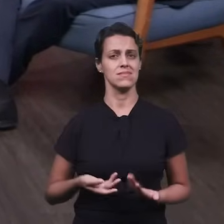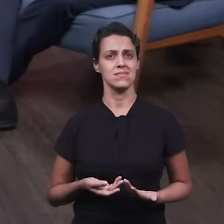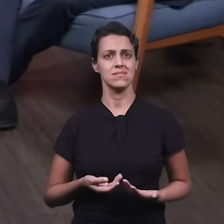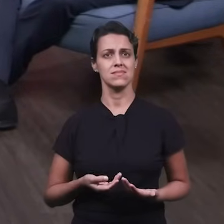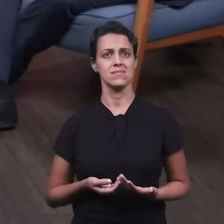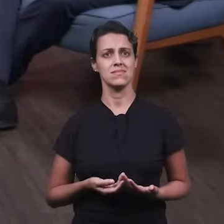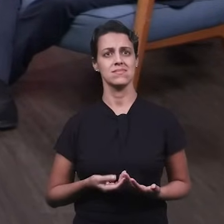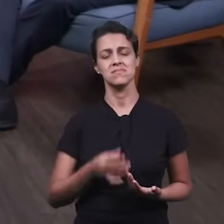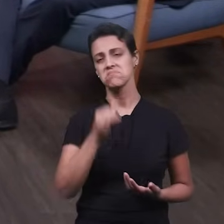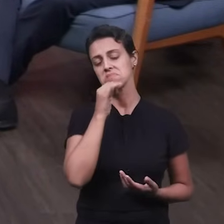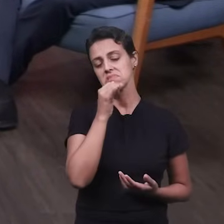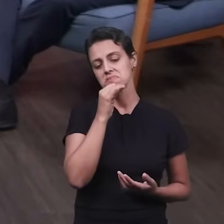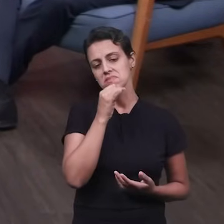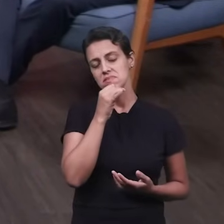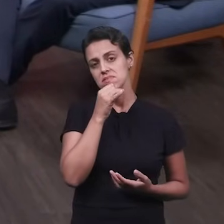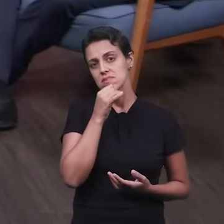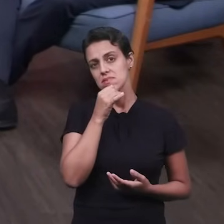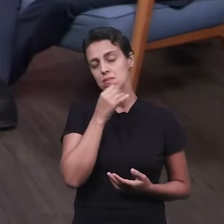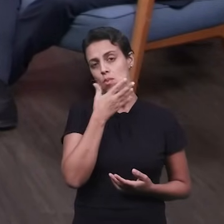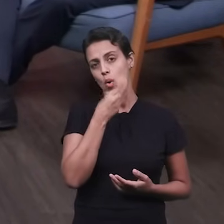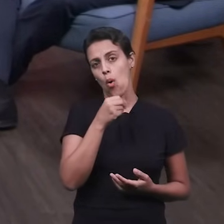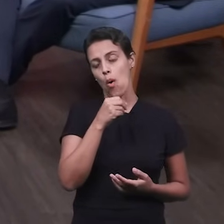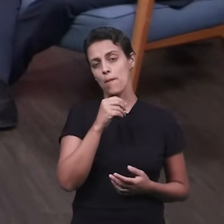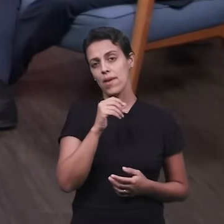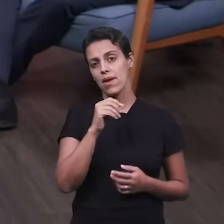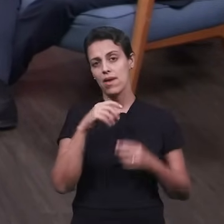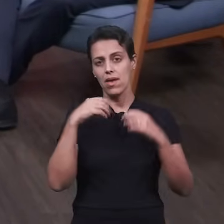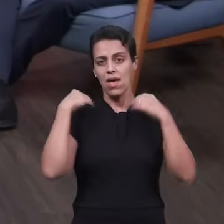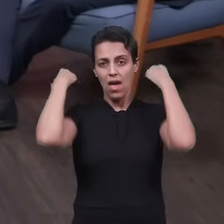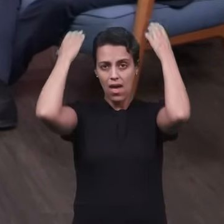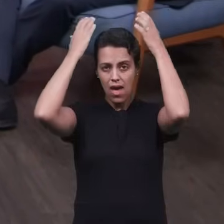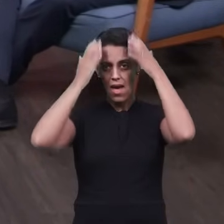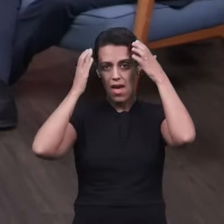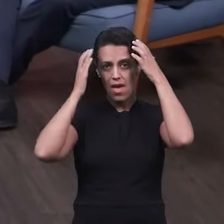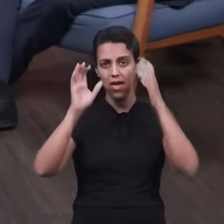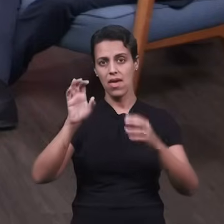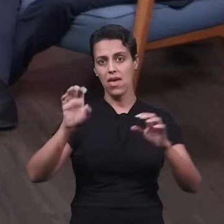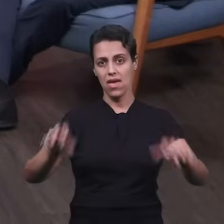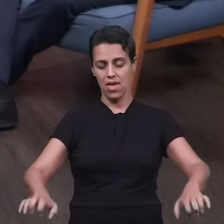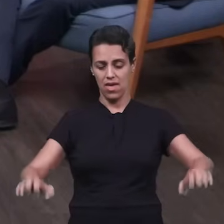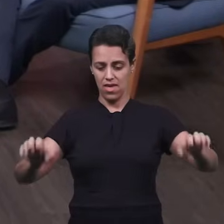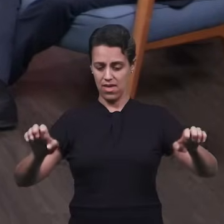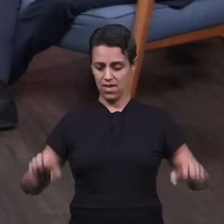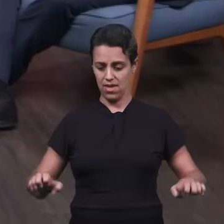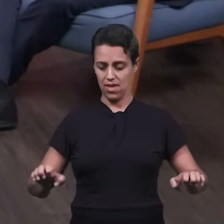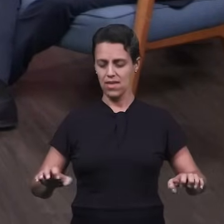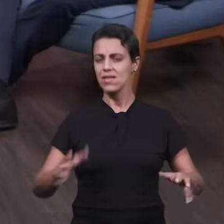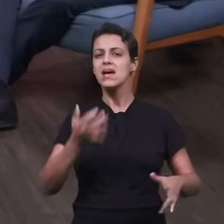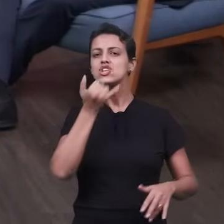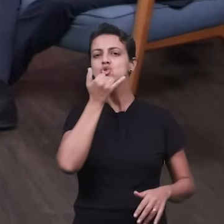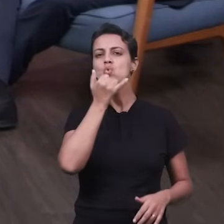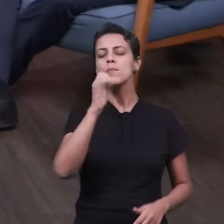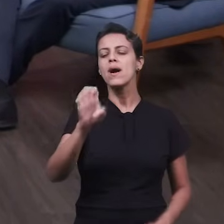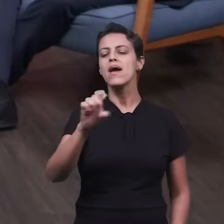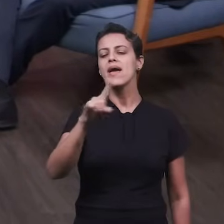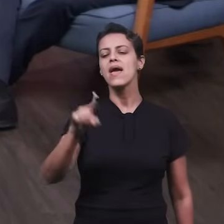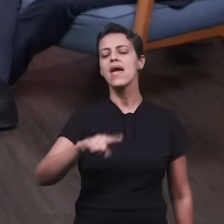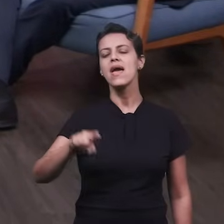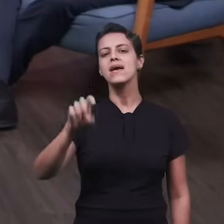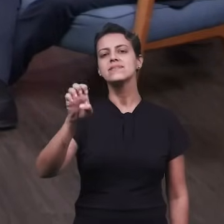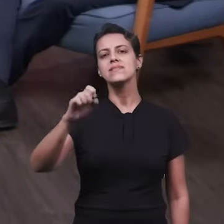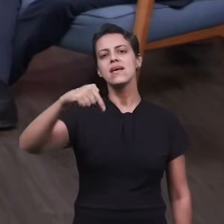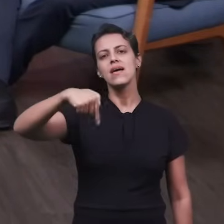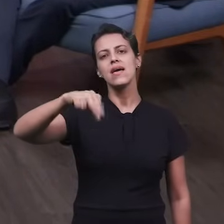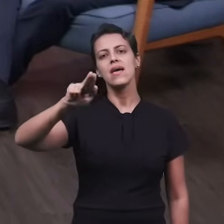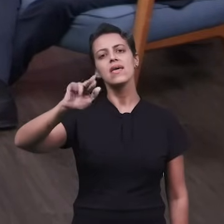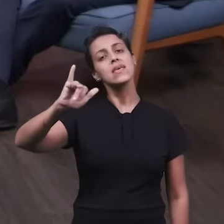a Deus. Você vê, por exemplo, Ezequias, né? Ezequias, ele tinha crédito com o Senhor. Falou, Senhor, o